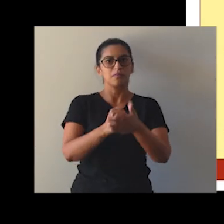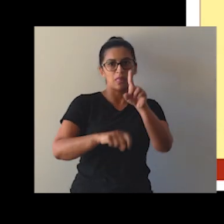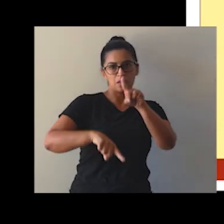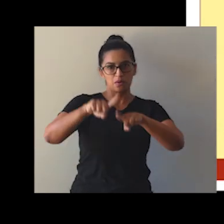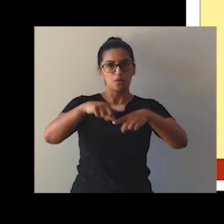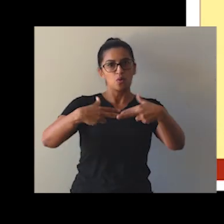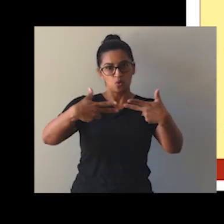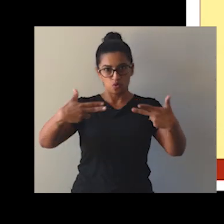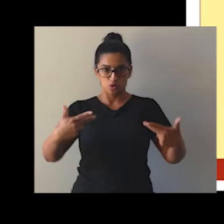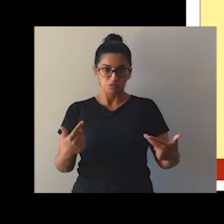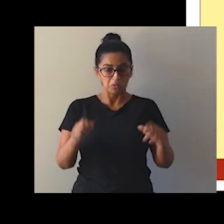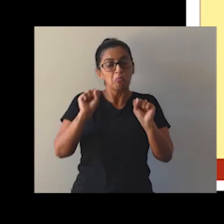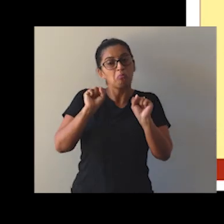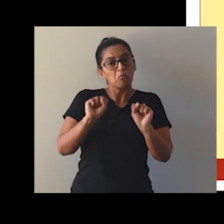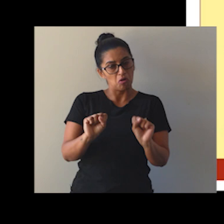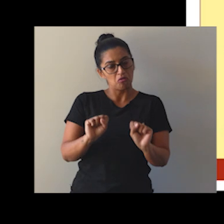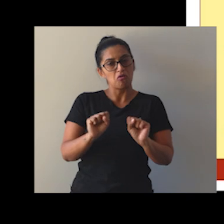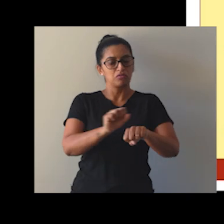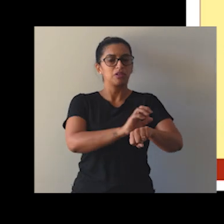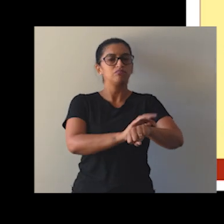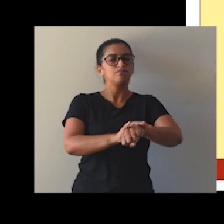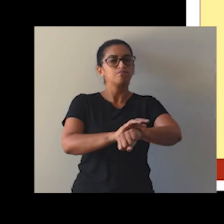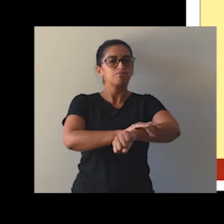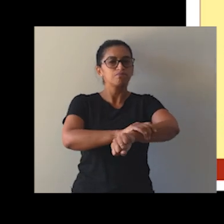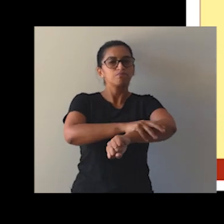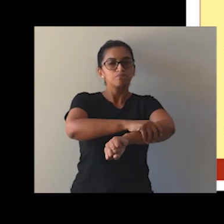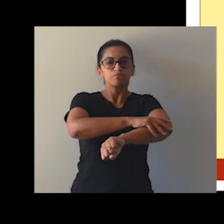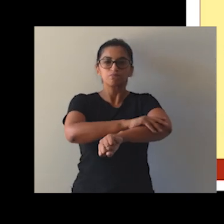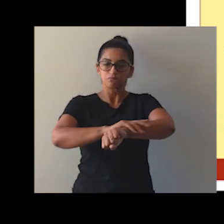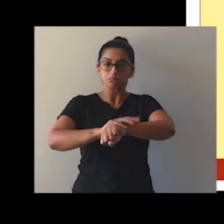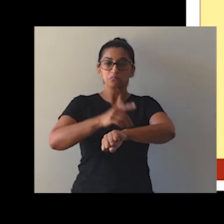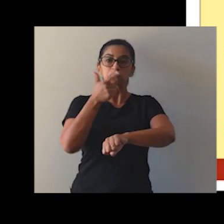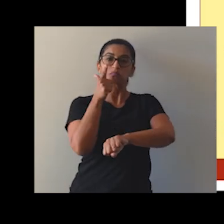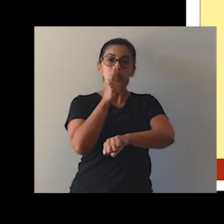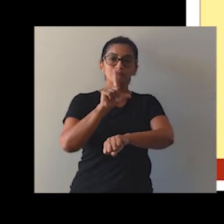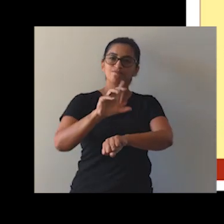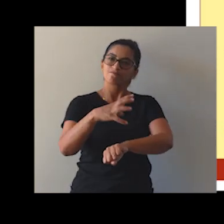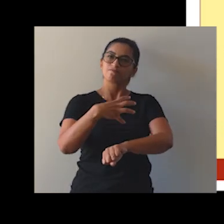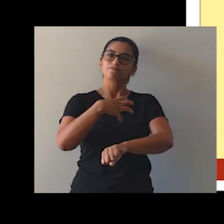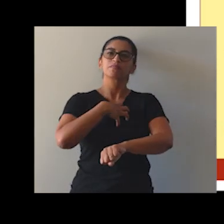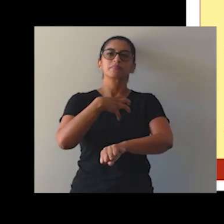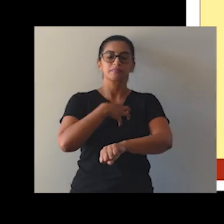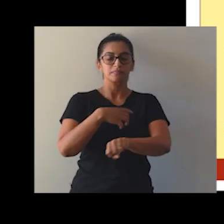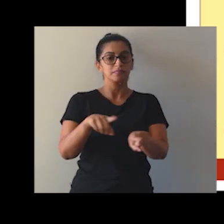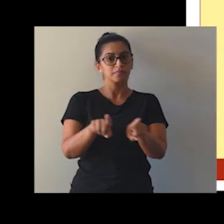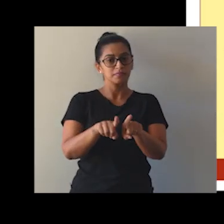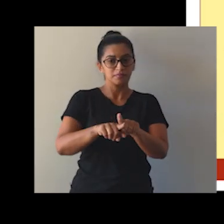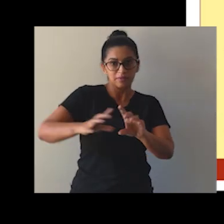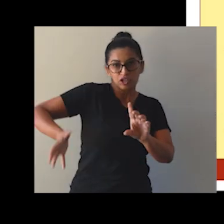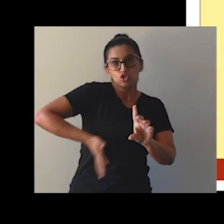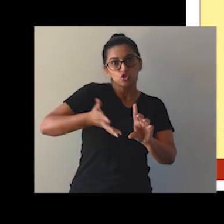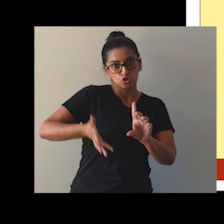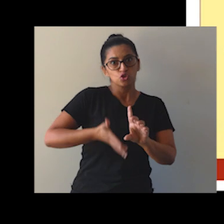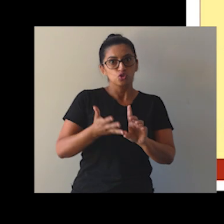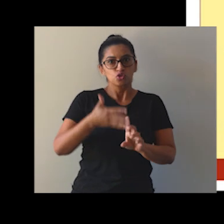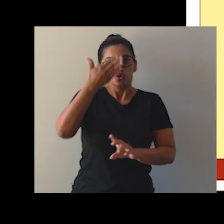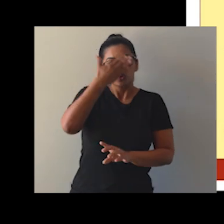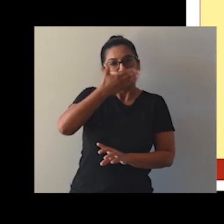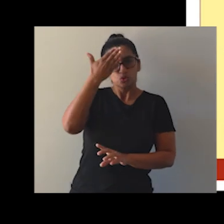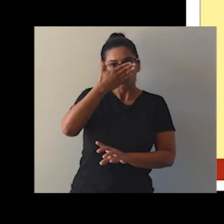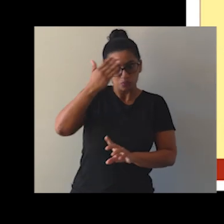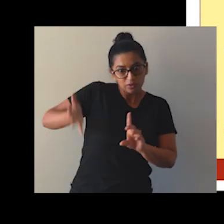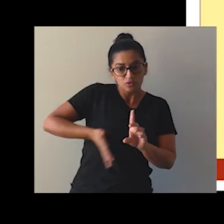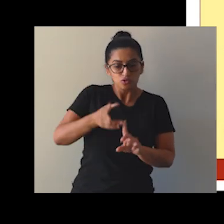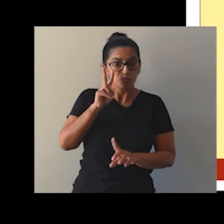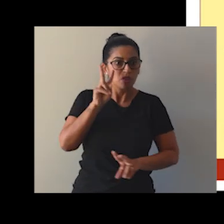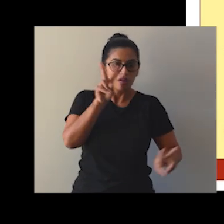possa conseguir entender todas as características do que está sendo realizado. Estimular visualmente se a criança